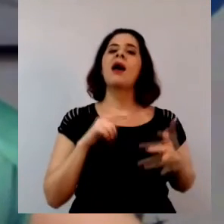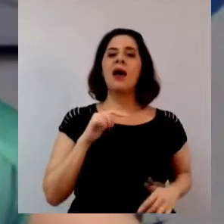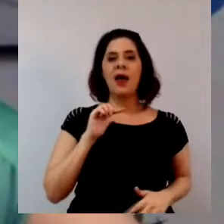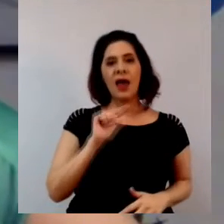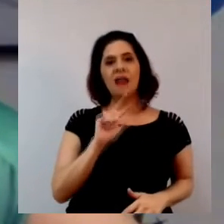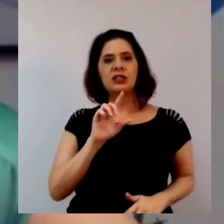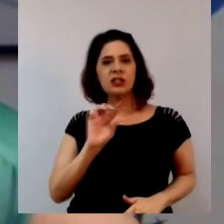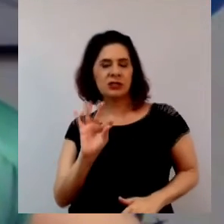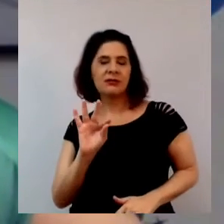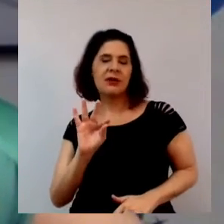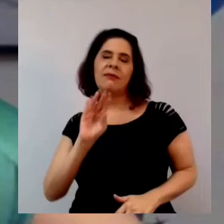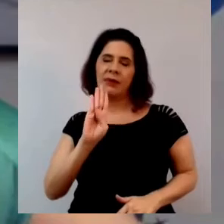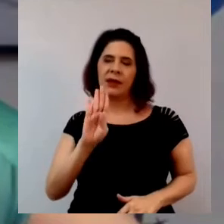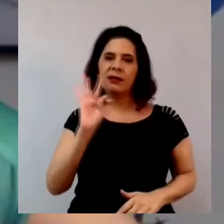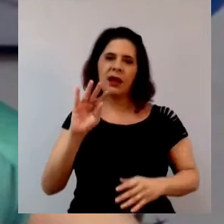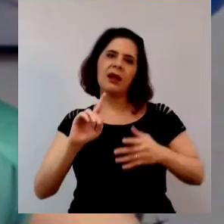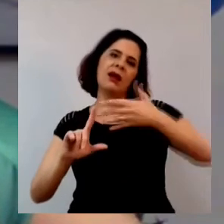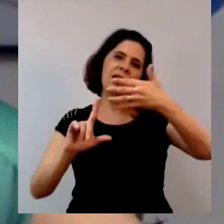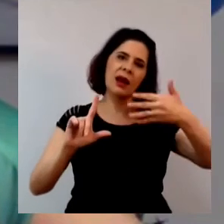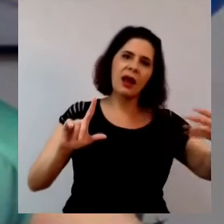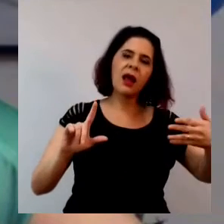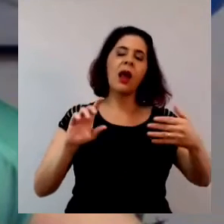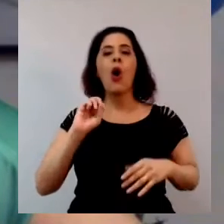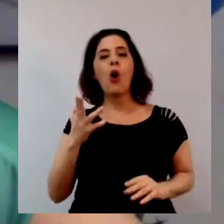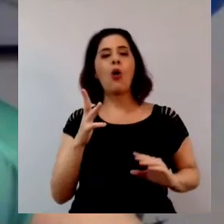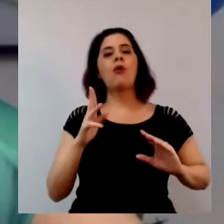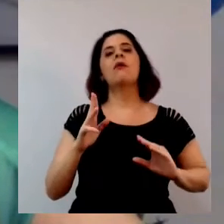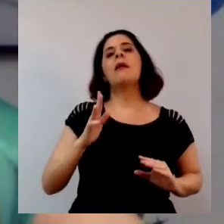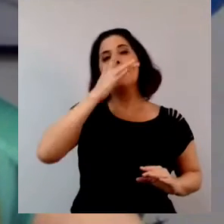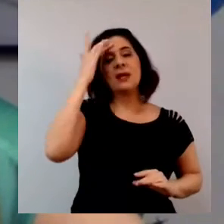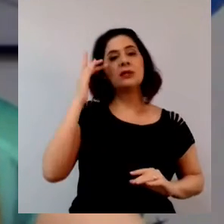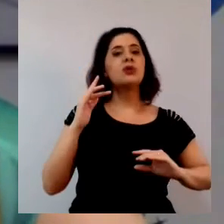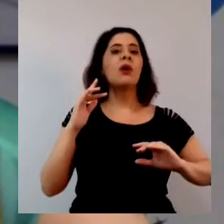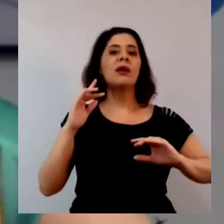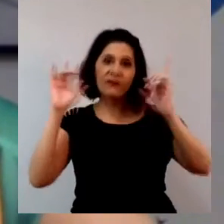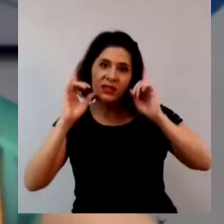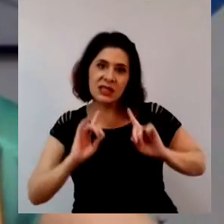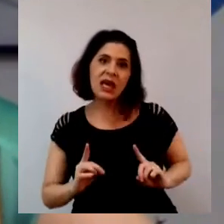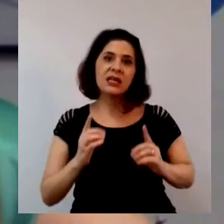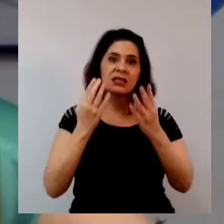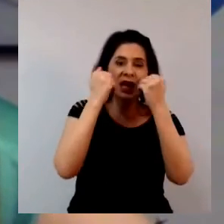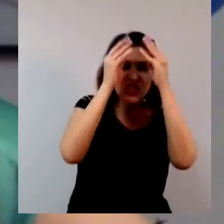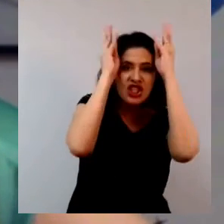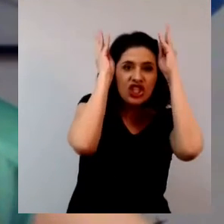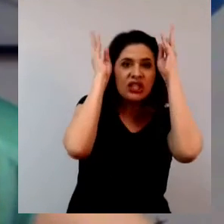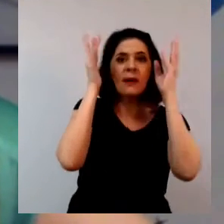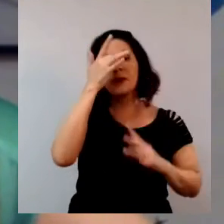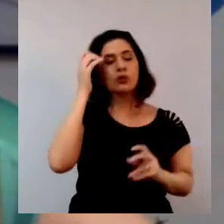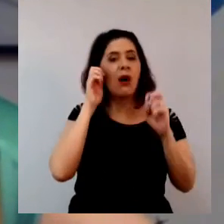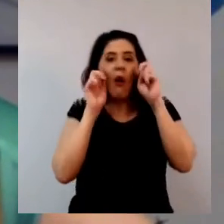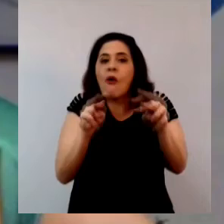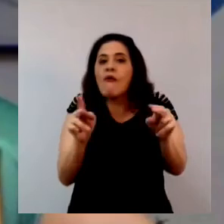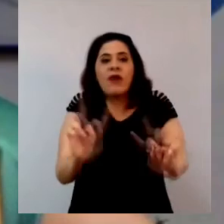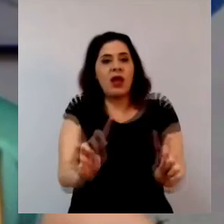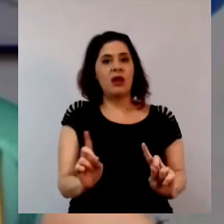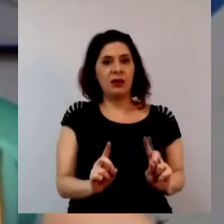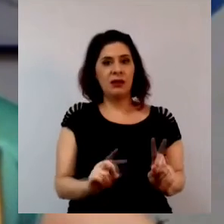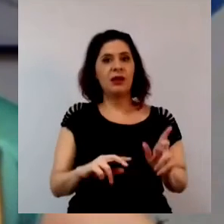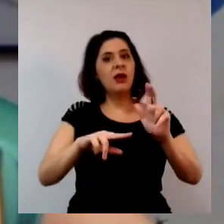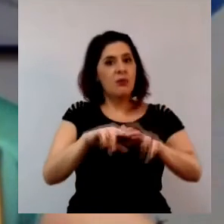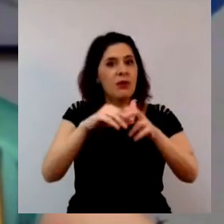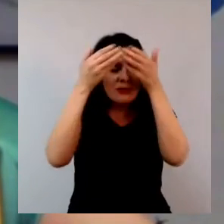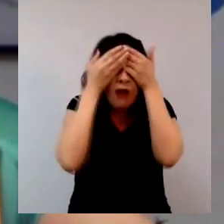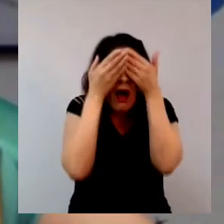dos indígenas, que não estão sendo consideradas. Então, se a gente se abrir para mudar processos, e não